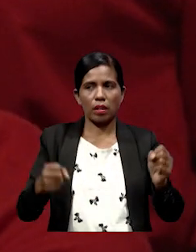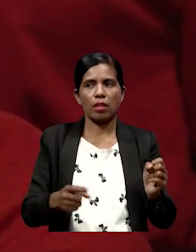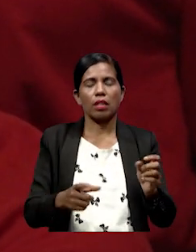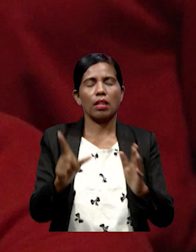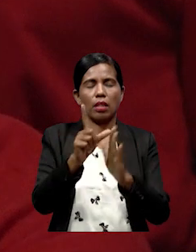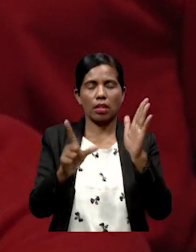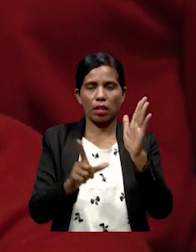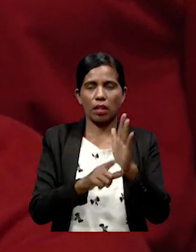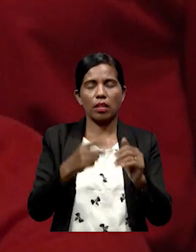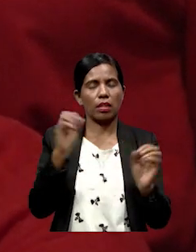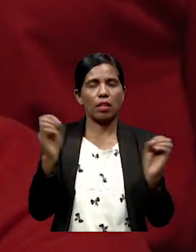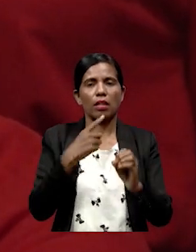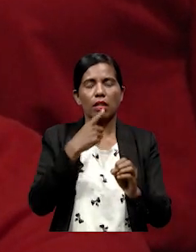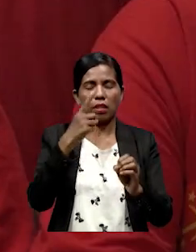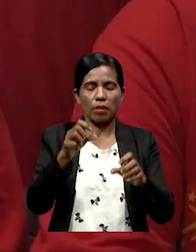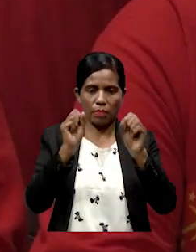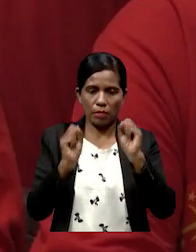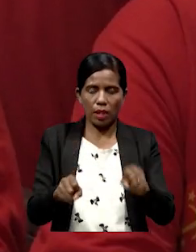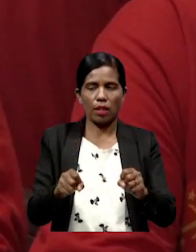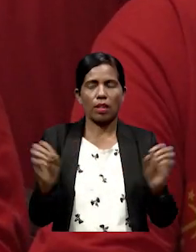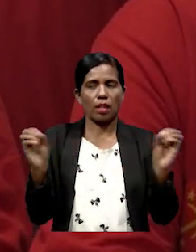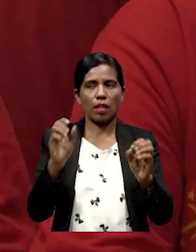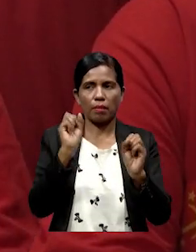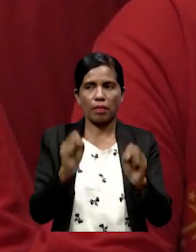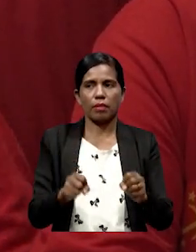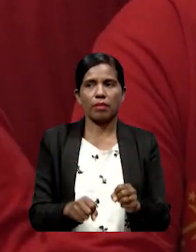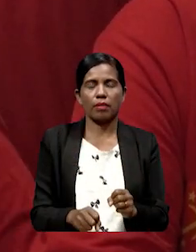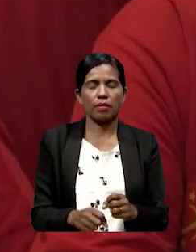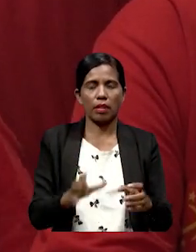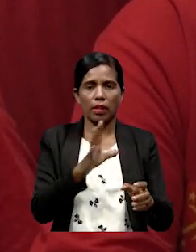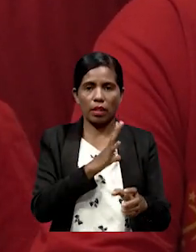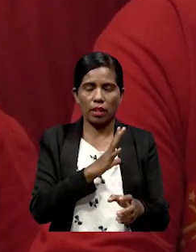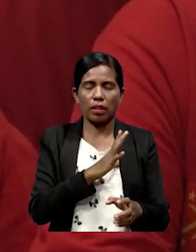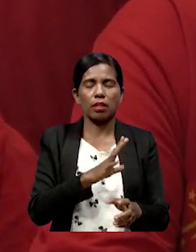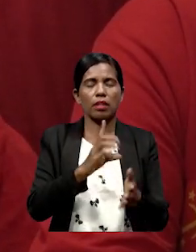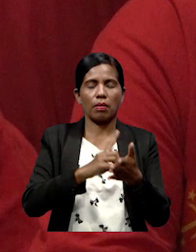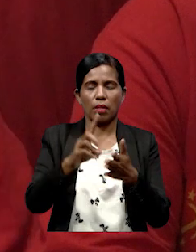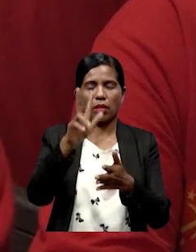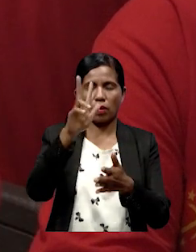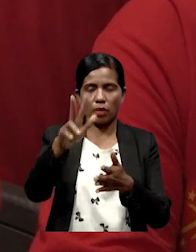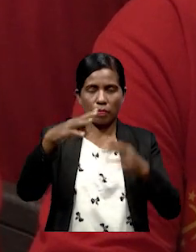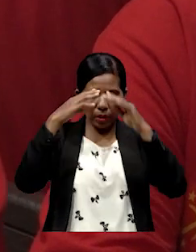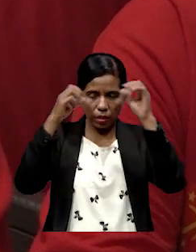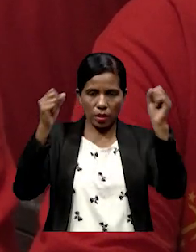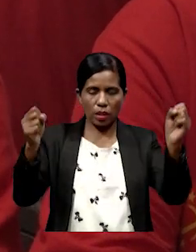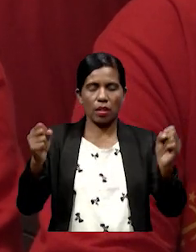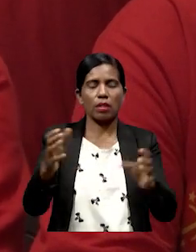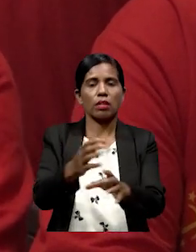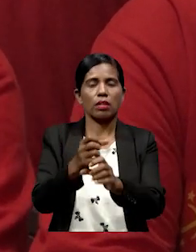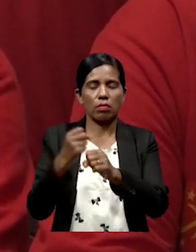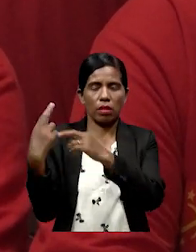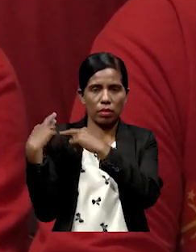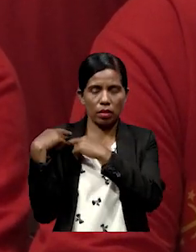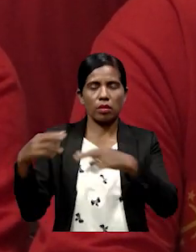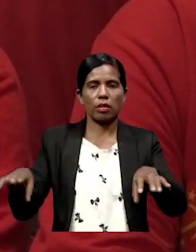lei, la dejan bele calabele. Relade de semana tolo ona, Presidente Eleito atusimo pose,